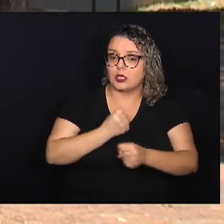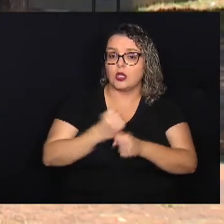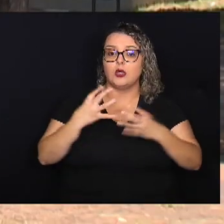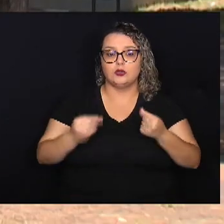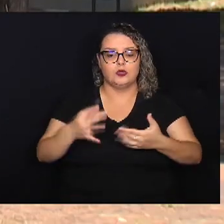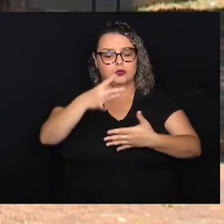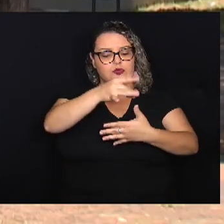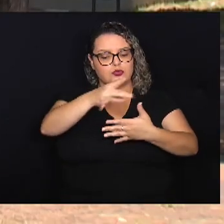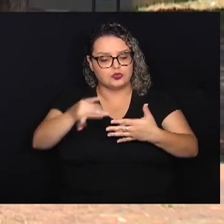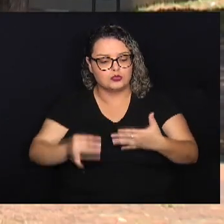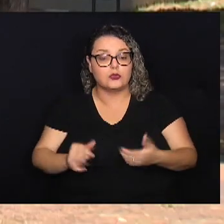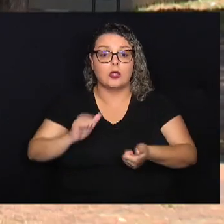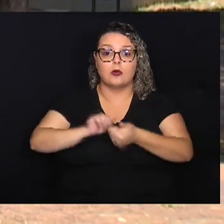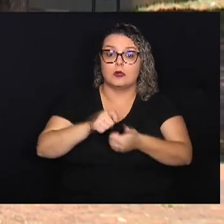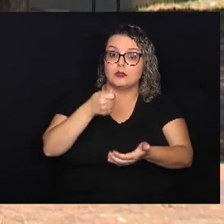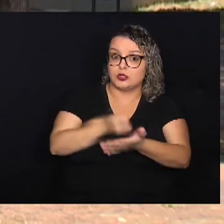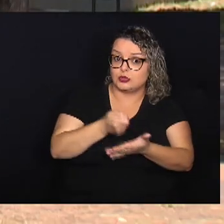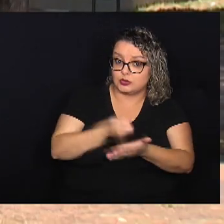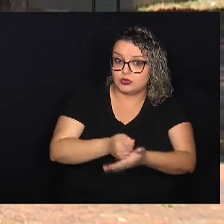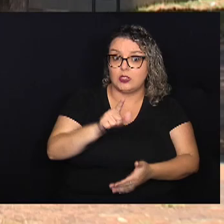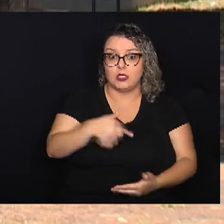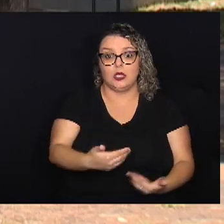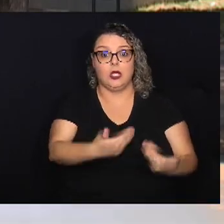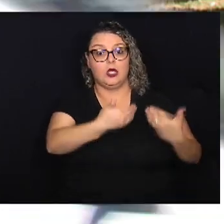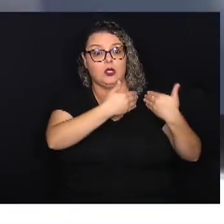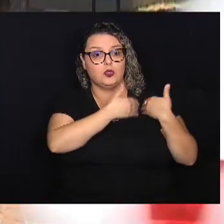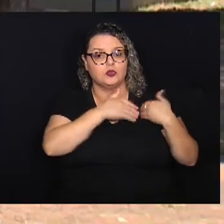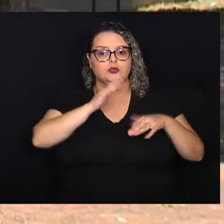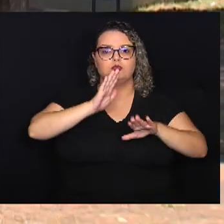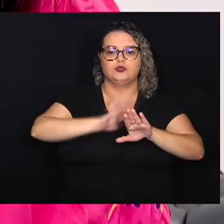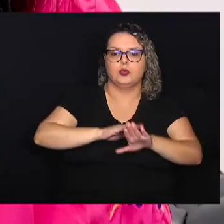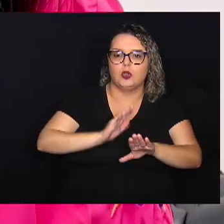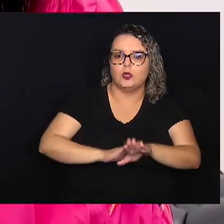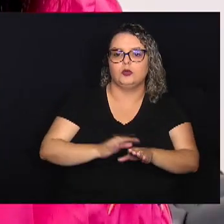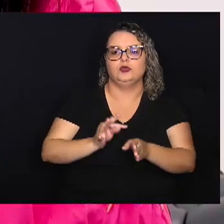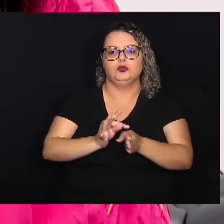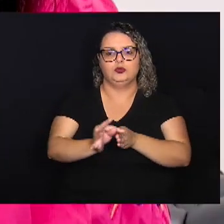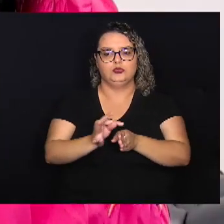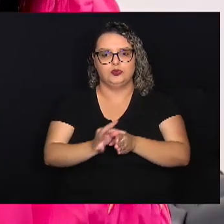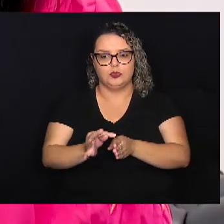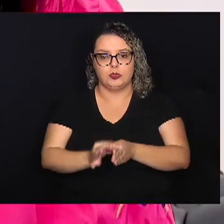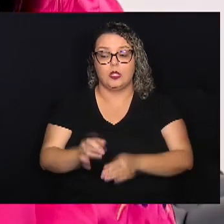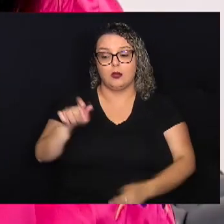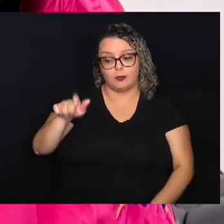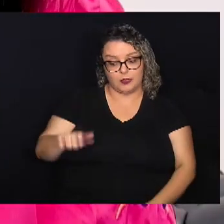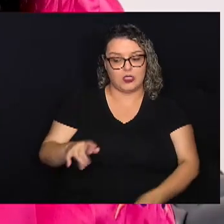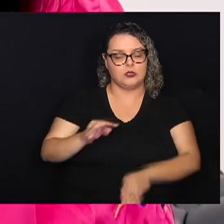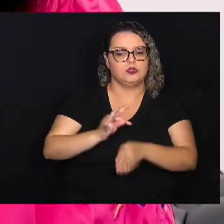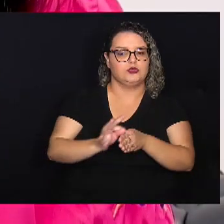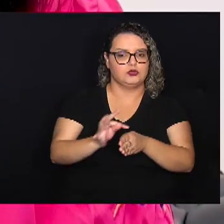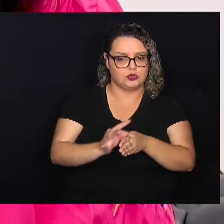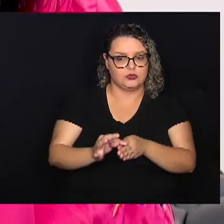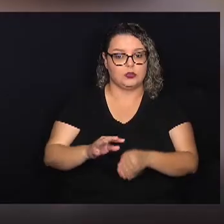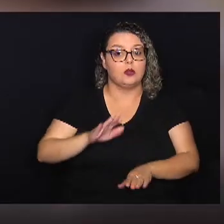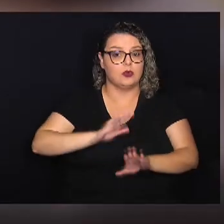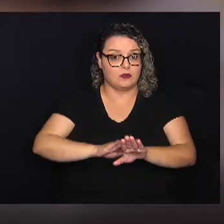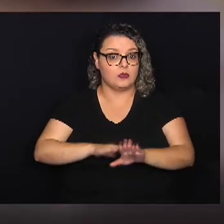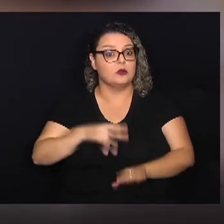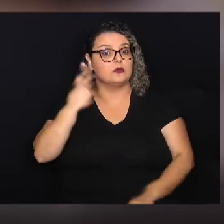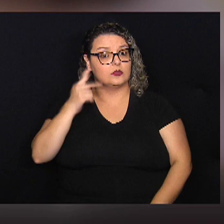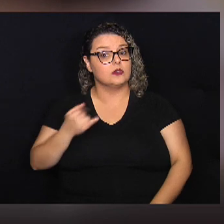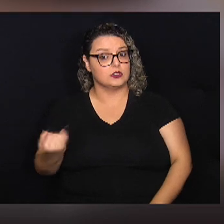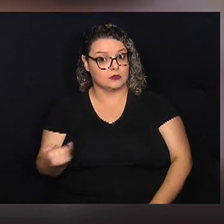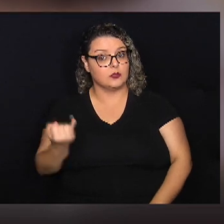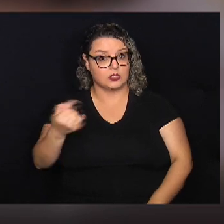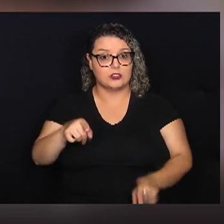exigida se justificam pela responsabilidade da função de um conselheiro. O conselheiro ele tem uma função política importante também, além